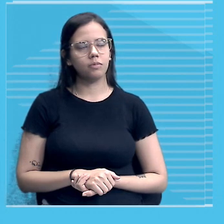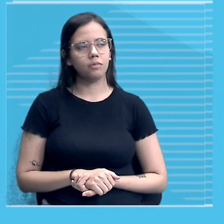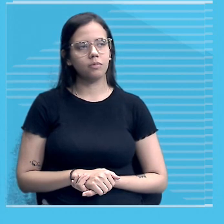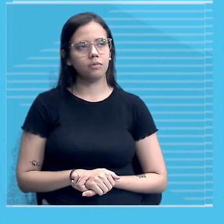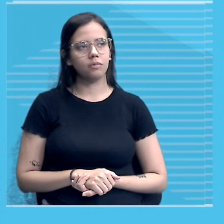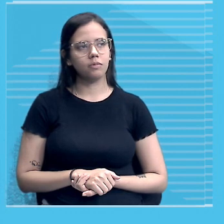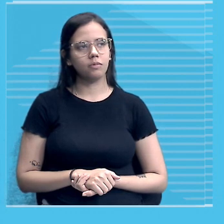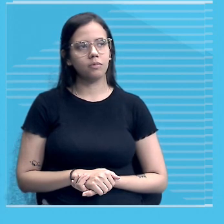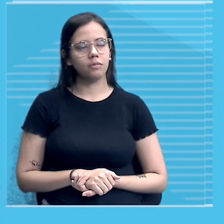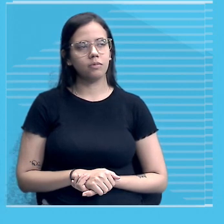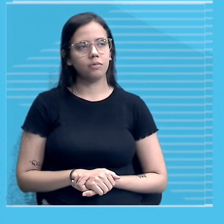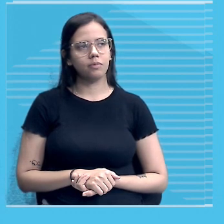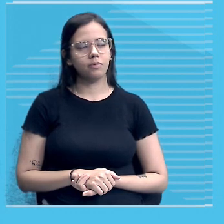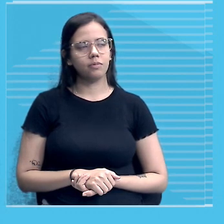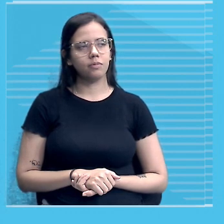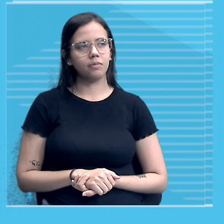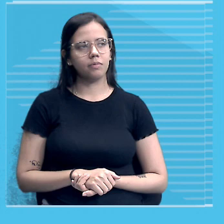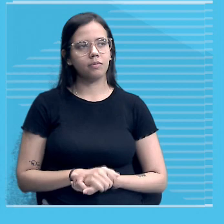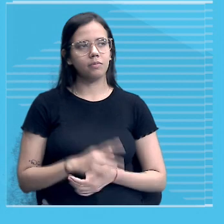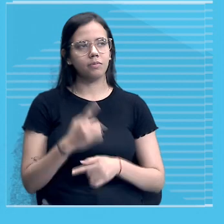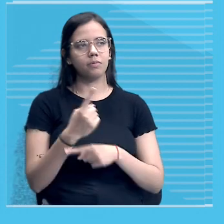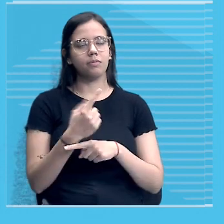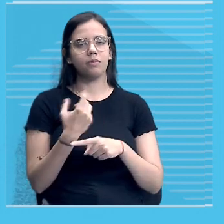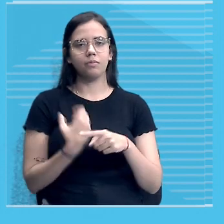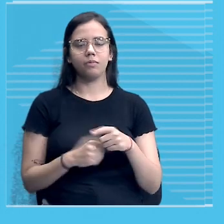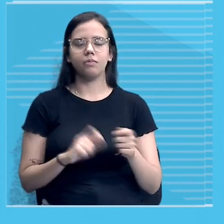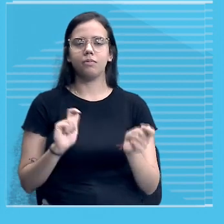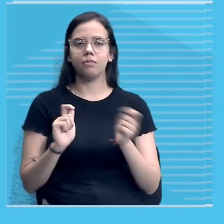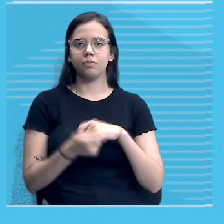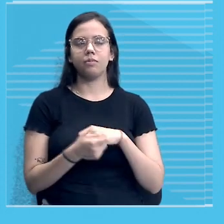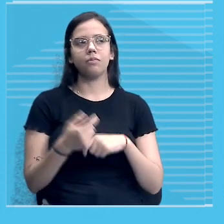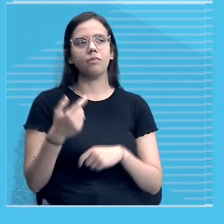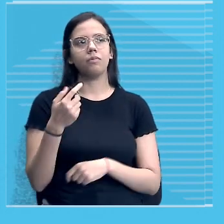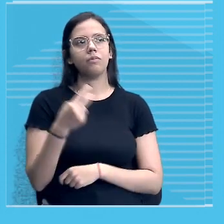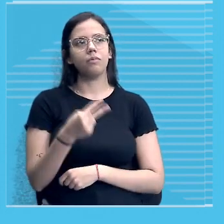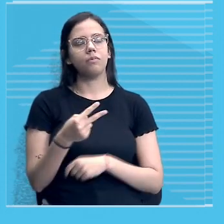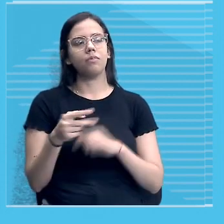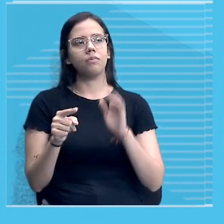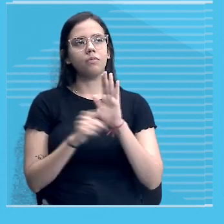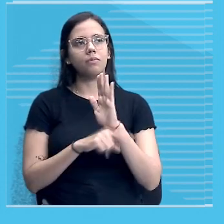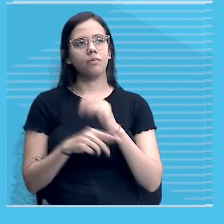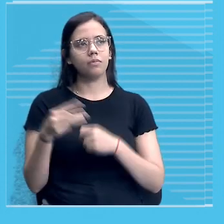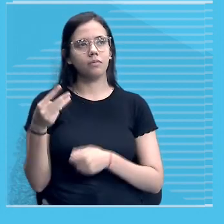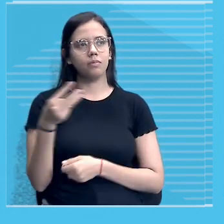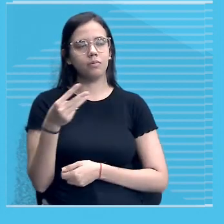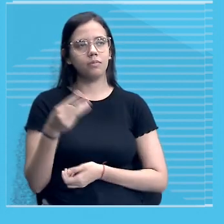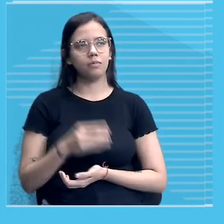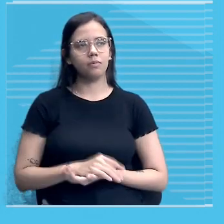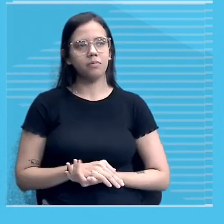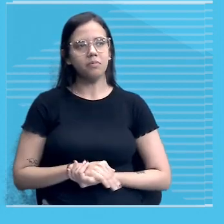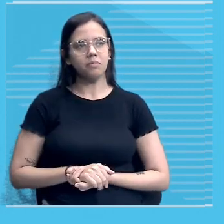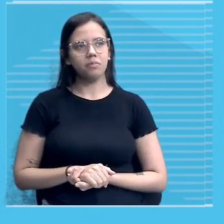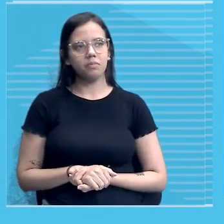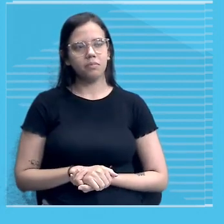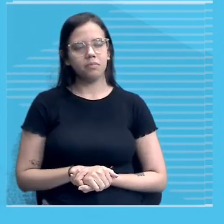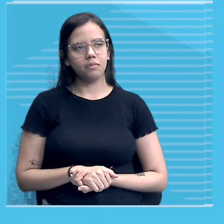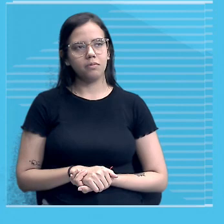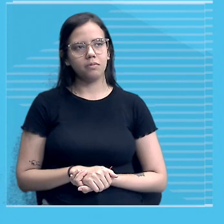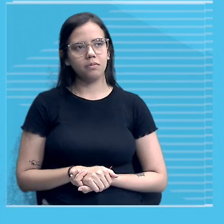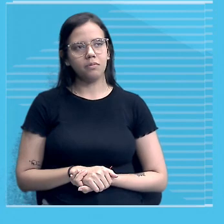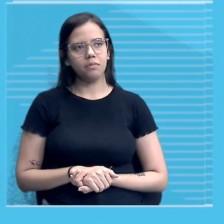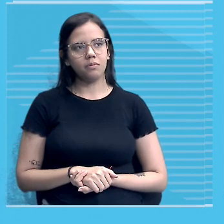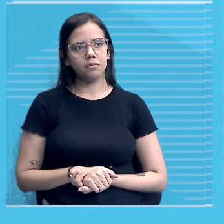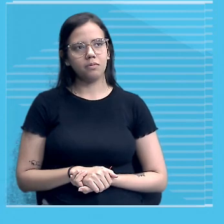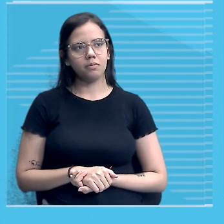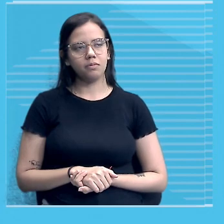elevado a menos 3 né a gente faturou oito ali não foi um sobre oito é 8 elevado a menos